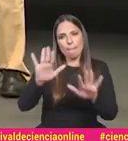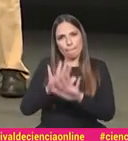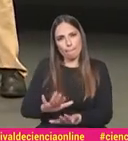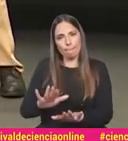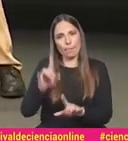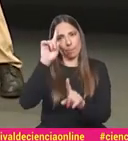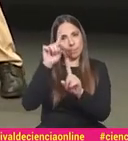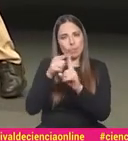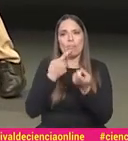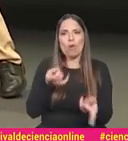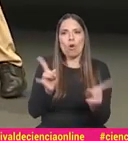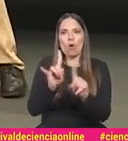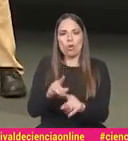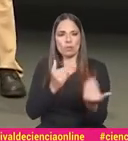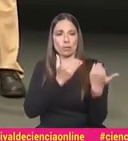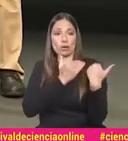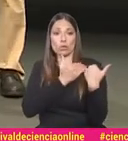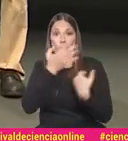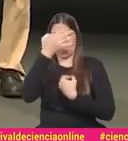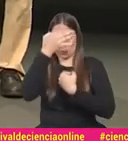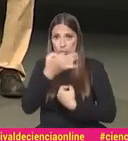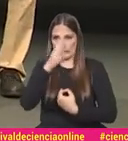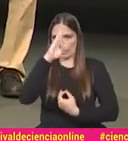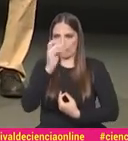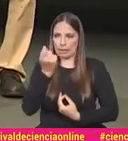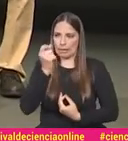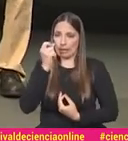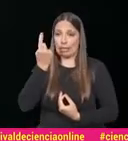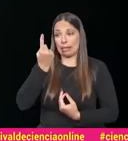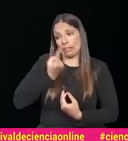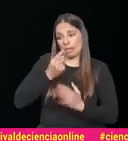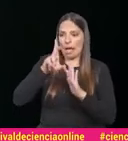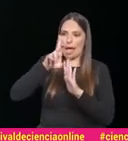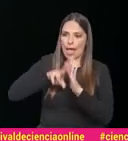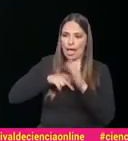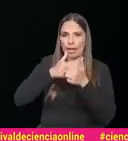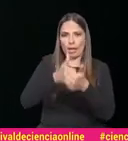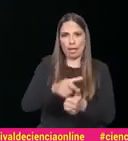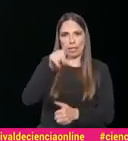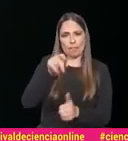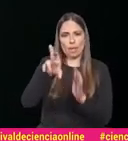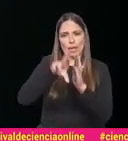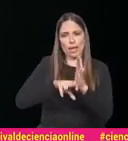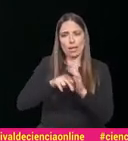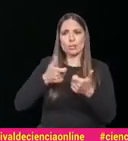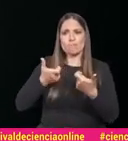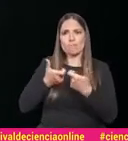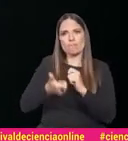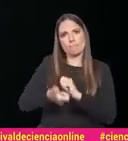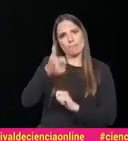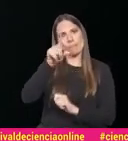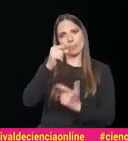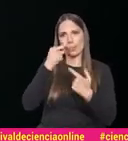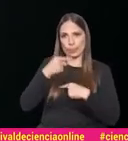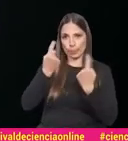necessária para retomarmos com responsabilidade, saber que temos que cumprir regras, mas também aplicar as regras bem, mas também